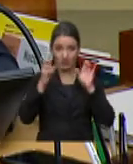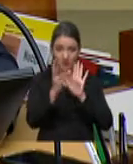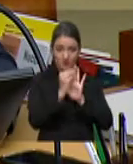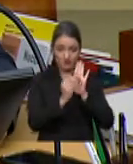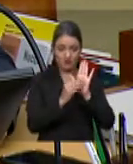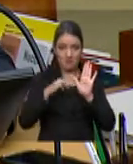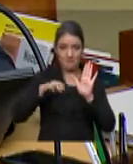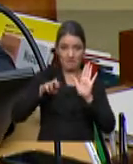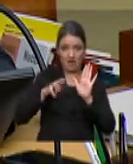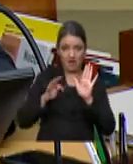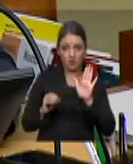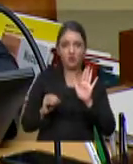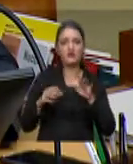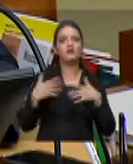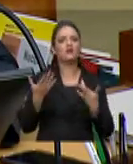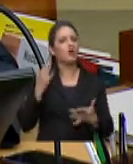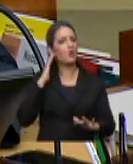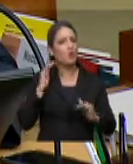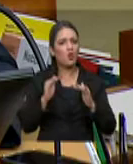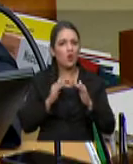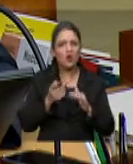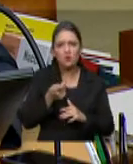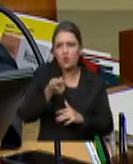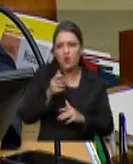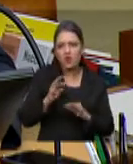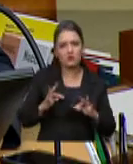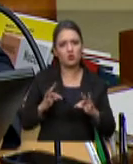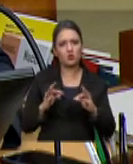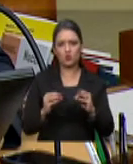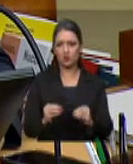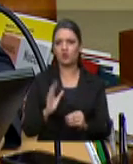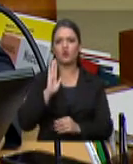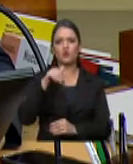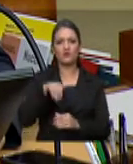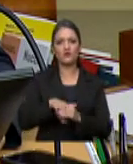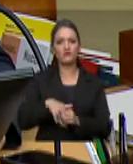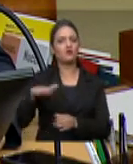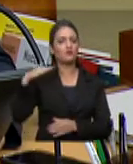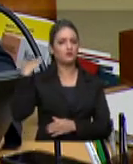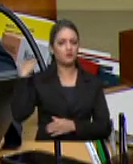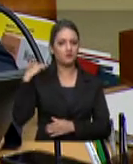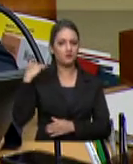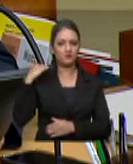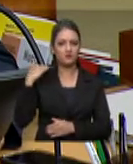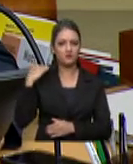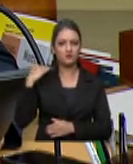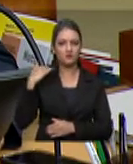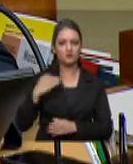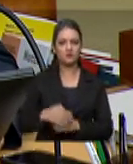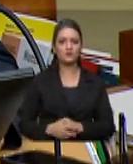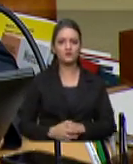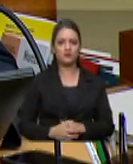acompanho quase em sua integralidade o voto de Sua Excelência, ministra Carmen Lúcia,